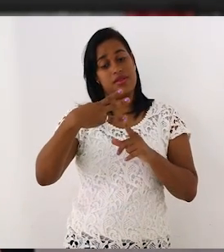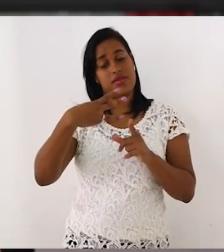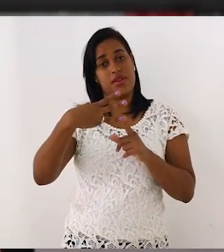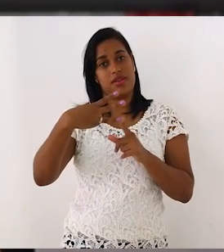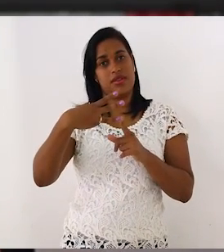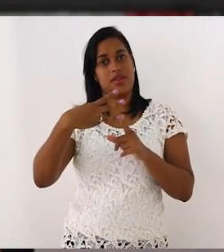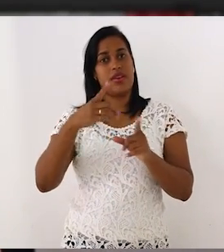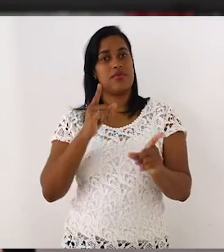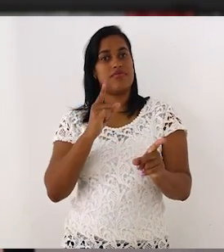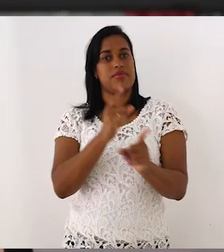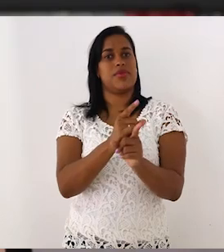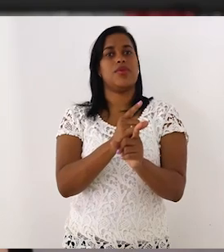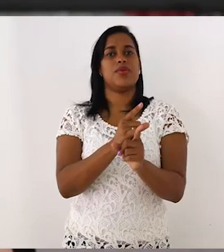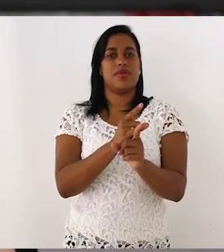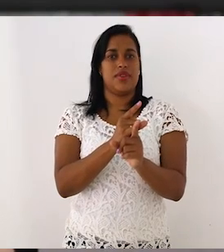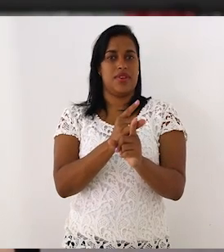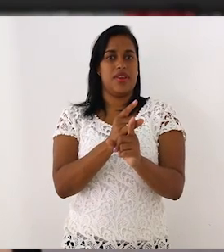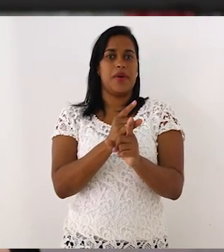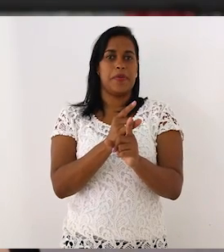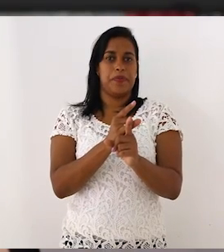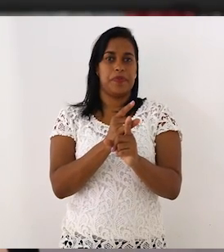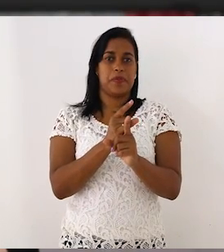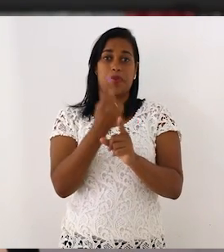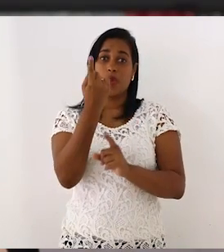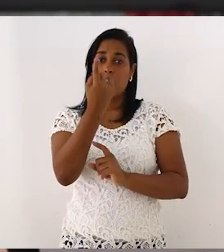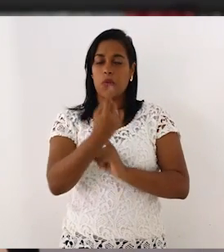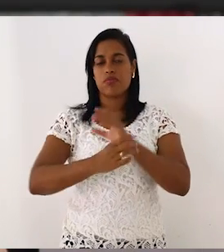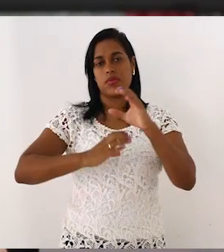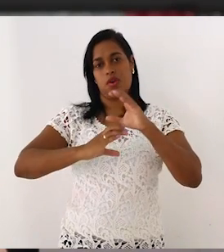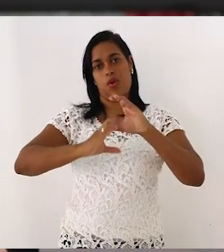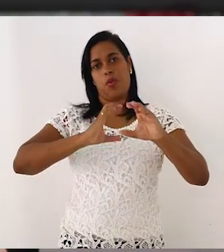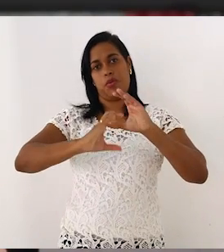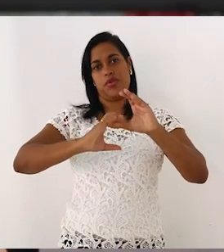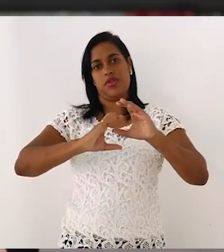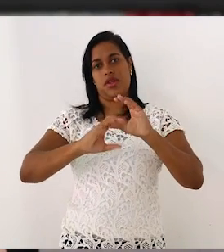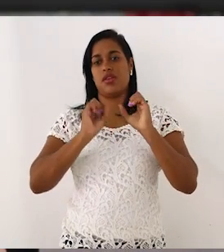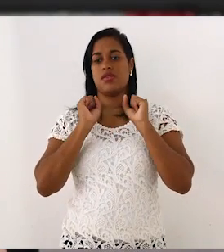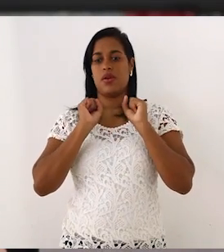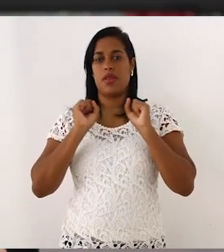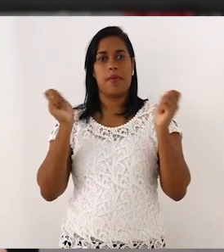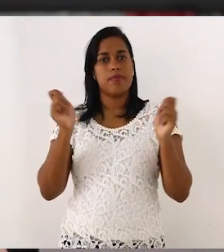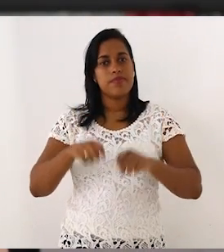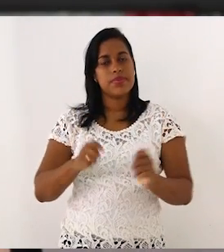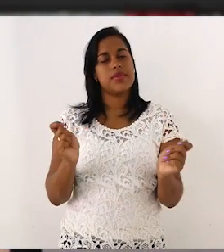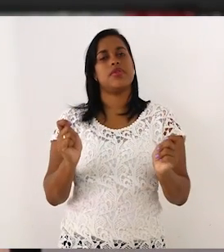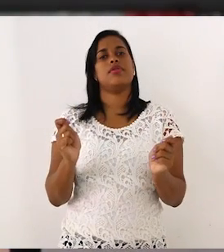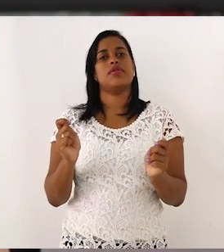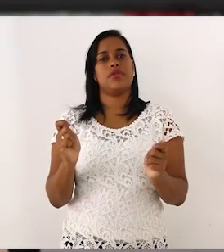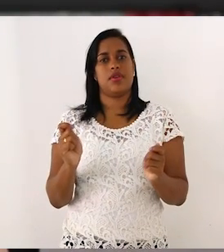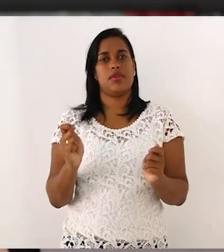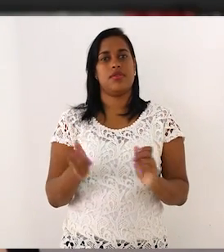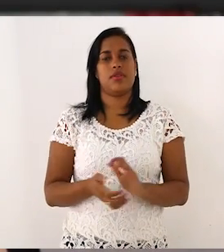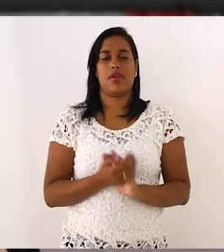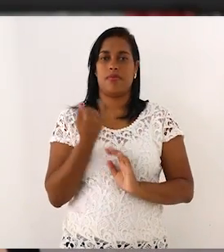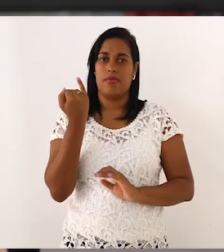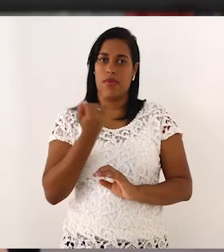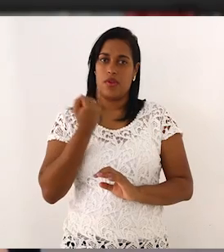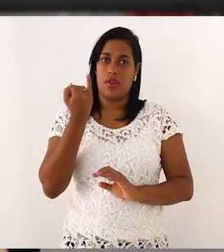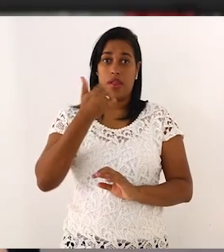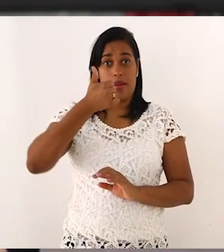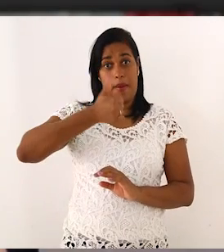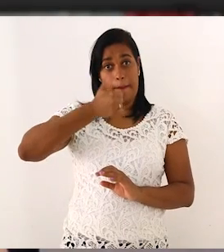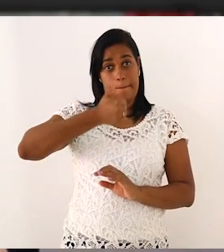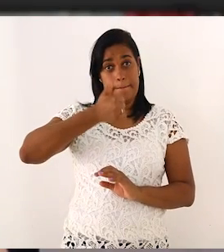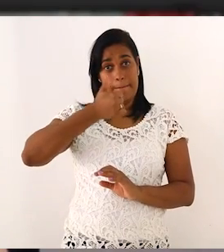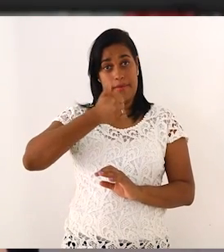é identificarmos quando uma comunicação ela pode ser eficaz. Na competência